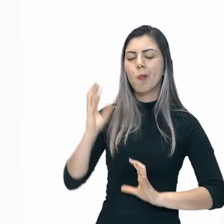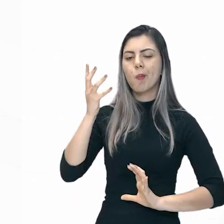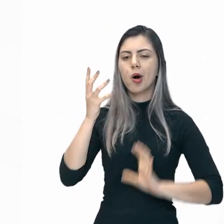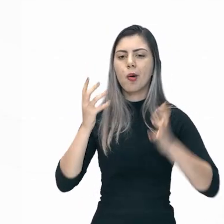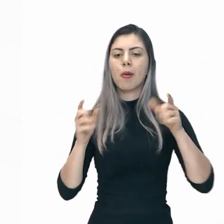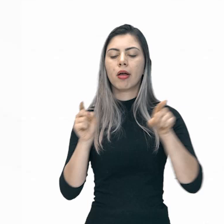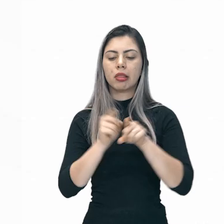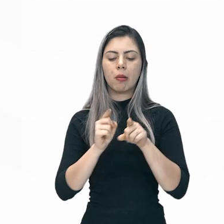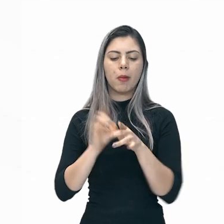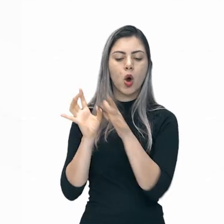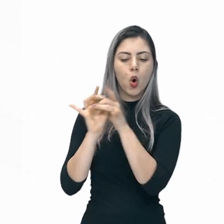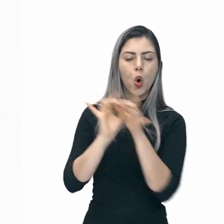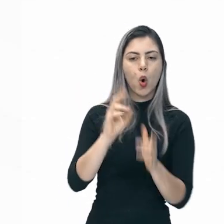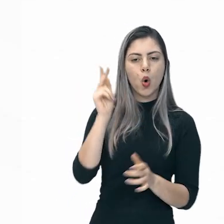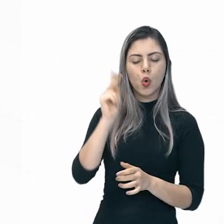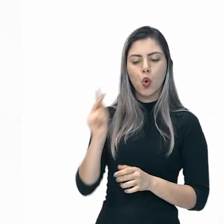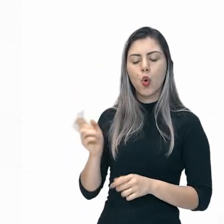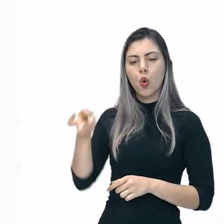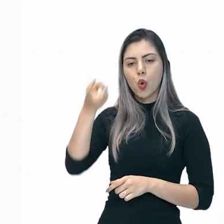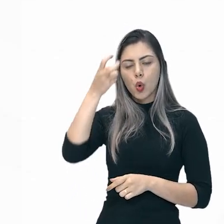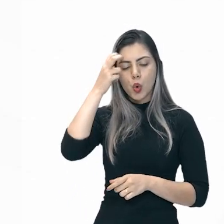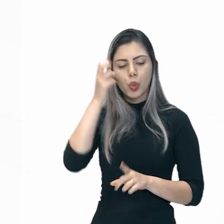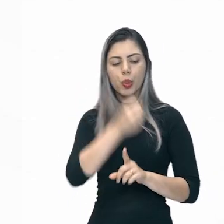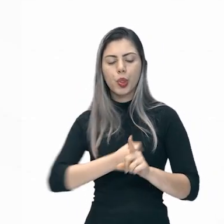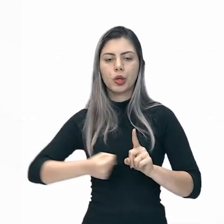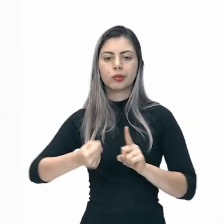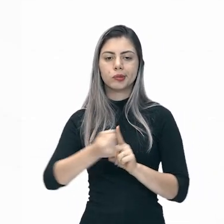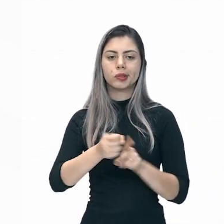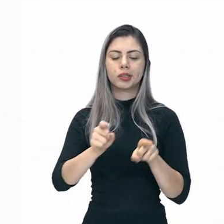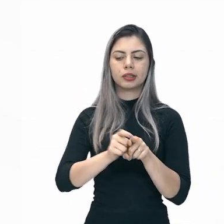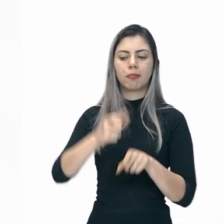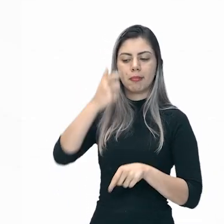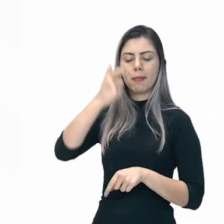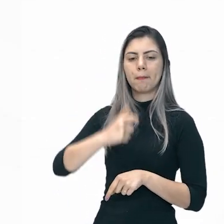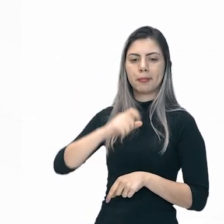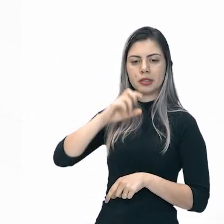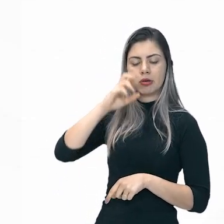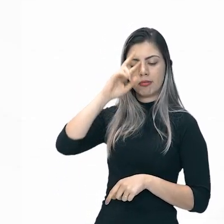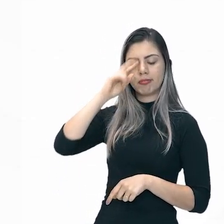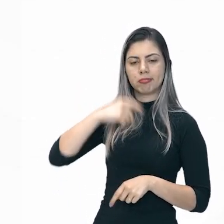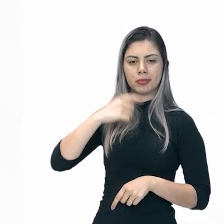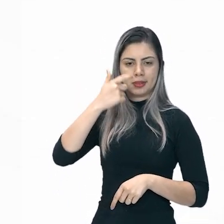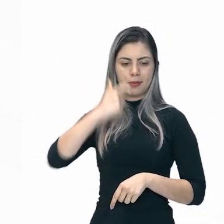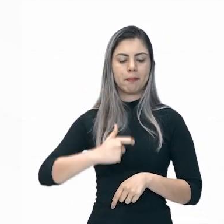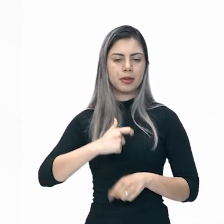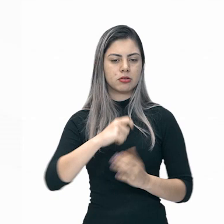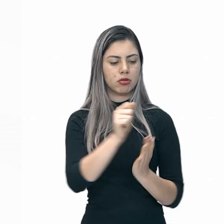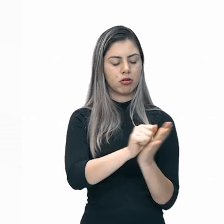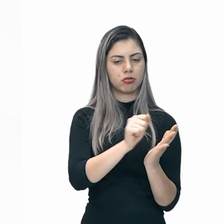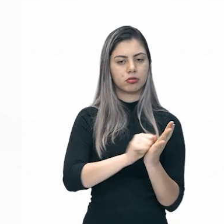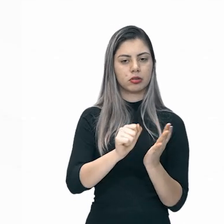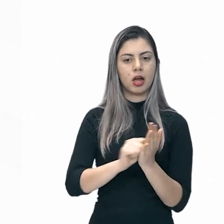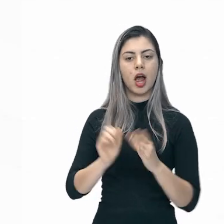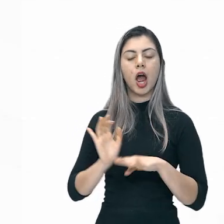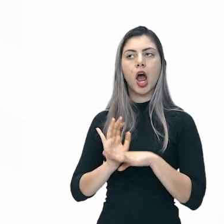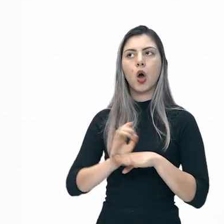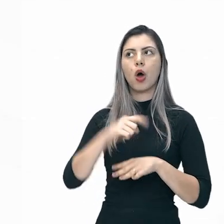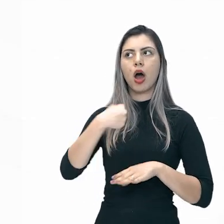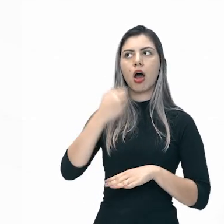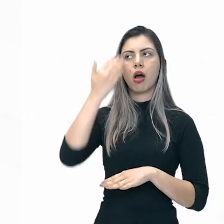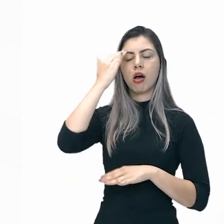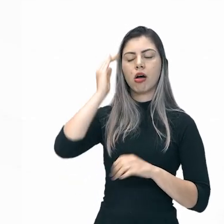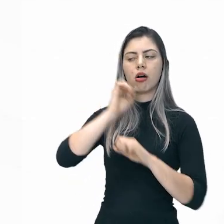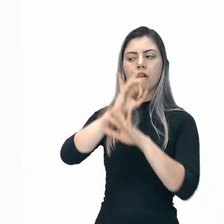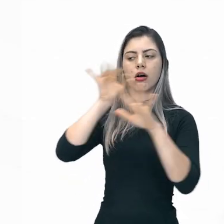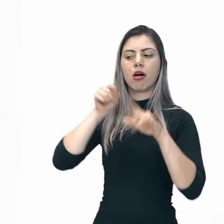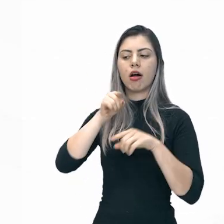contexto histórico, cultural, social e pessoal do artista. Isso ajuda a enriquecer a compreensão da obra